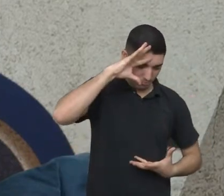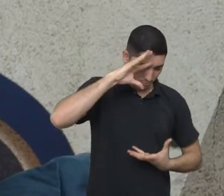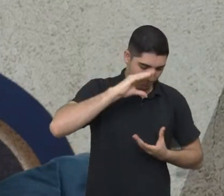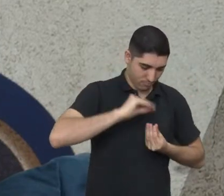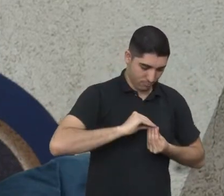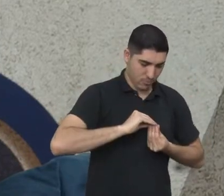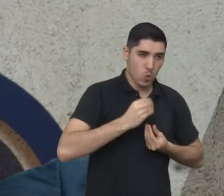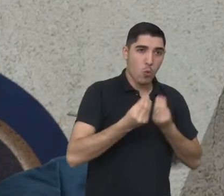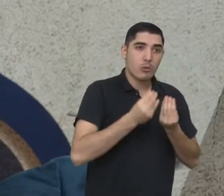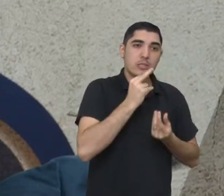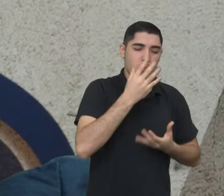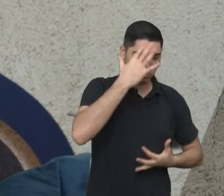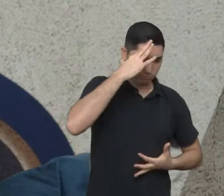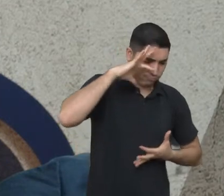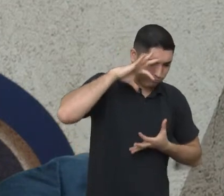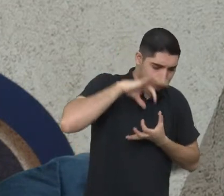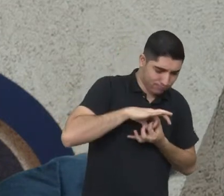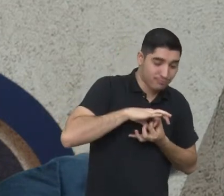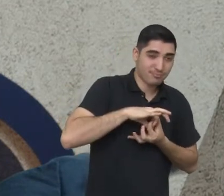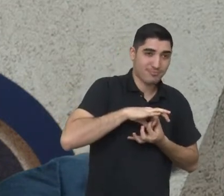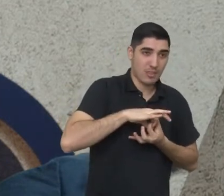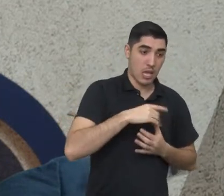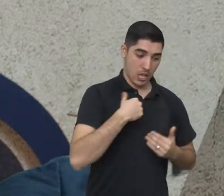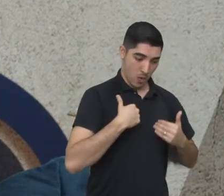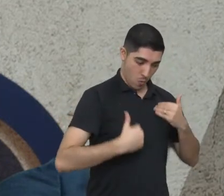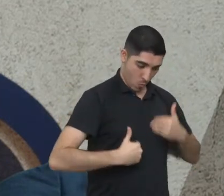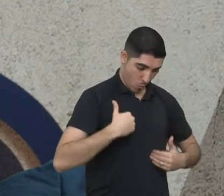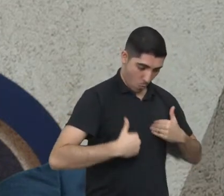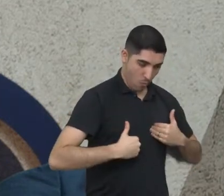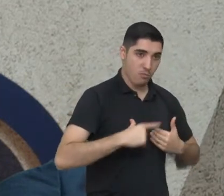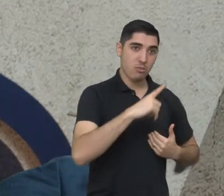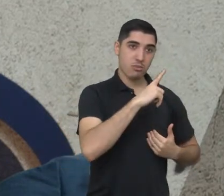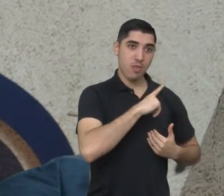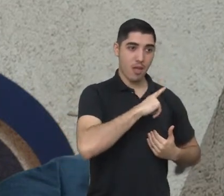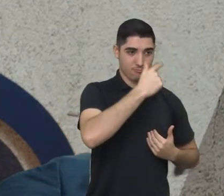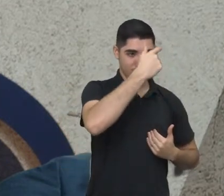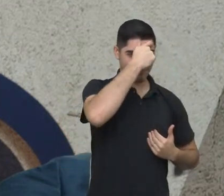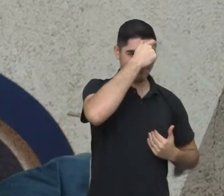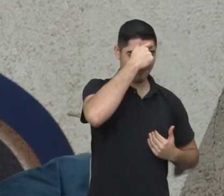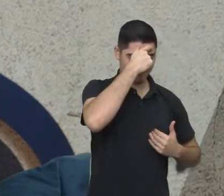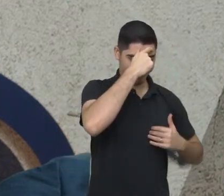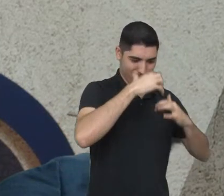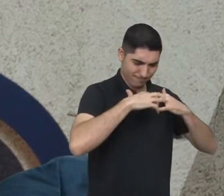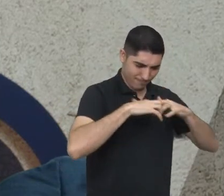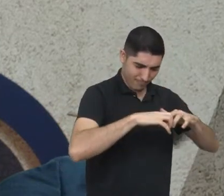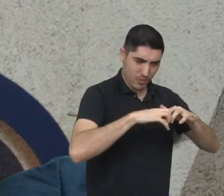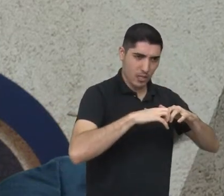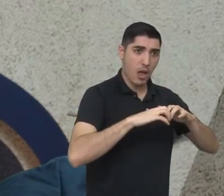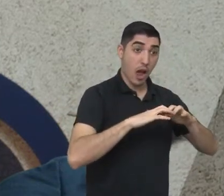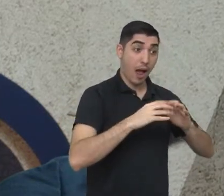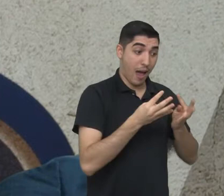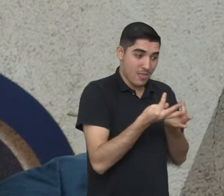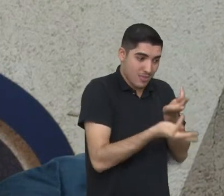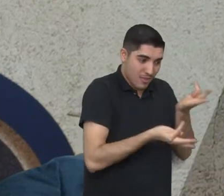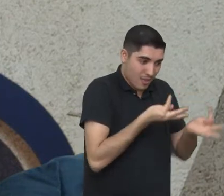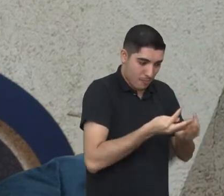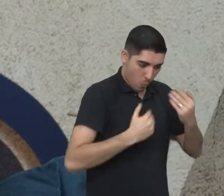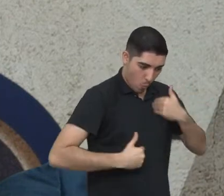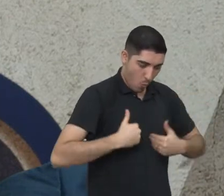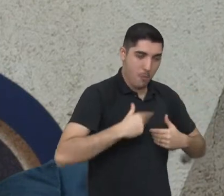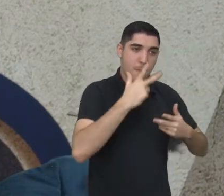ser que somos uma unidade. Eu sou um corpo que tem uma mente. E a terapia corporal vem